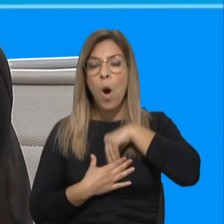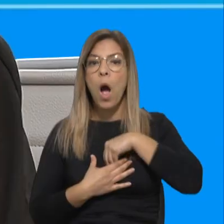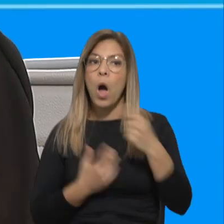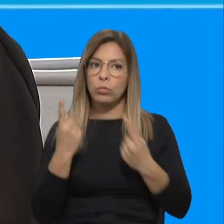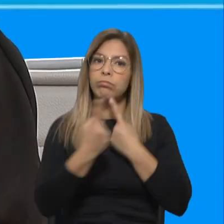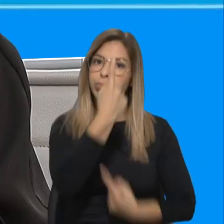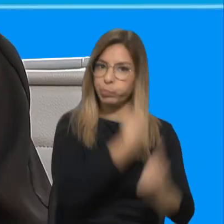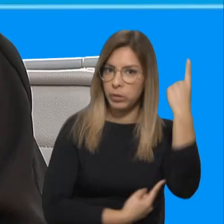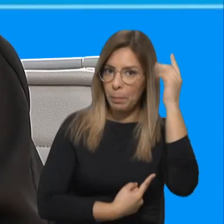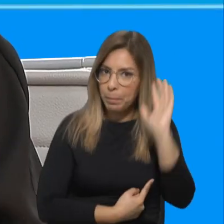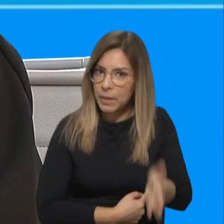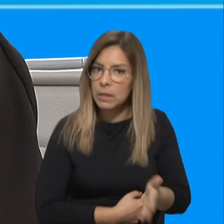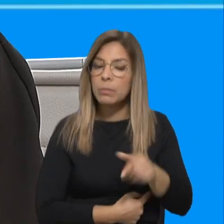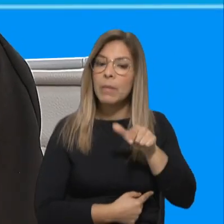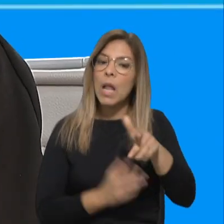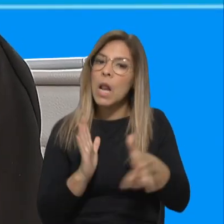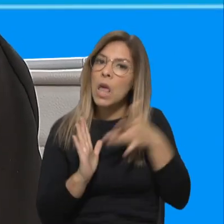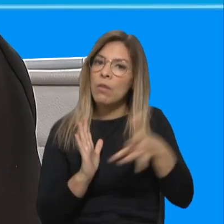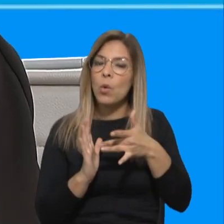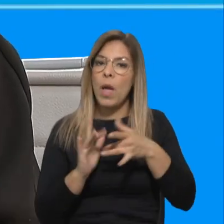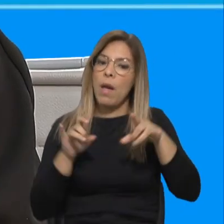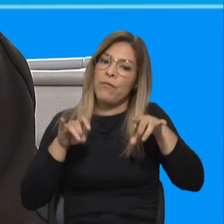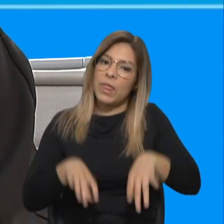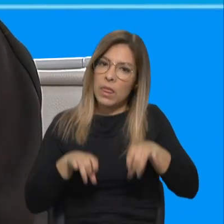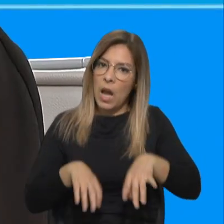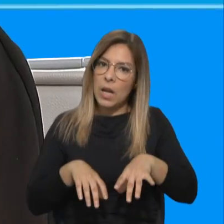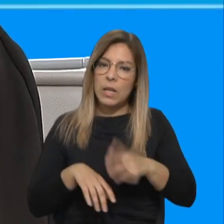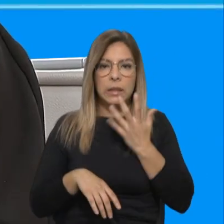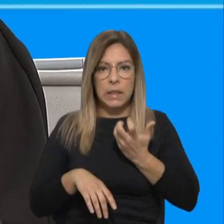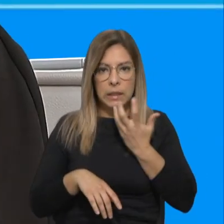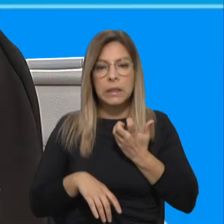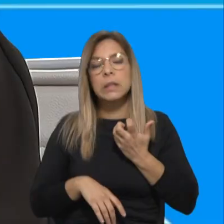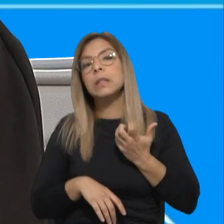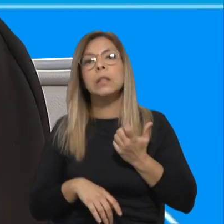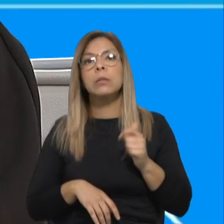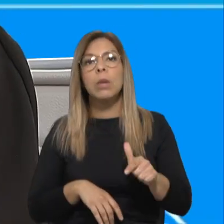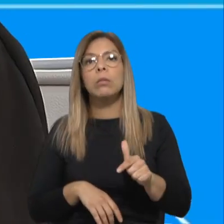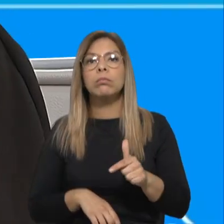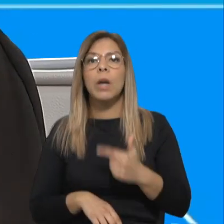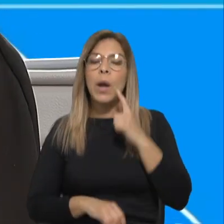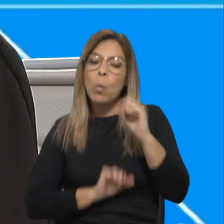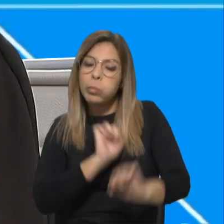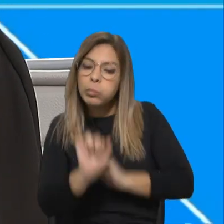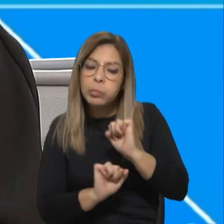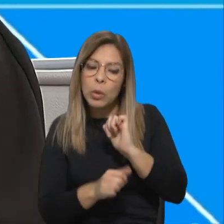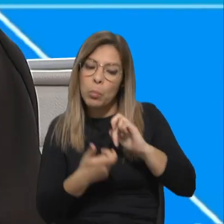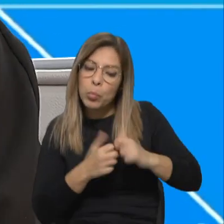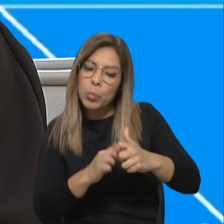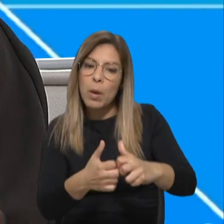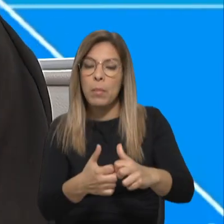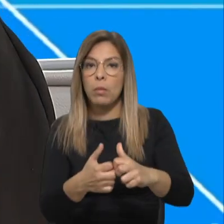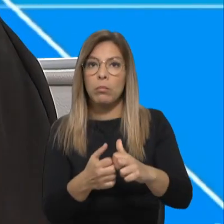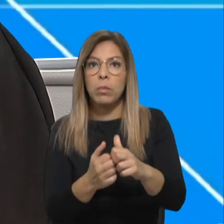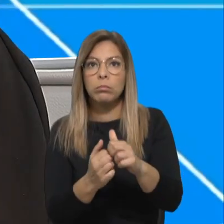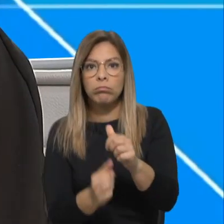denunciadas. Esse livro está muito focado na prevenção. Começa com uma parte que nós chamamos de conhecer a problemática, porque temos que saber do